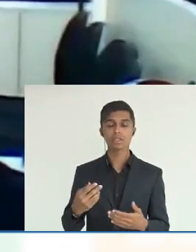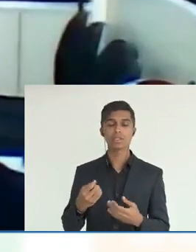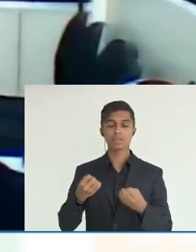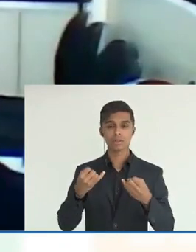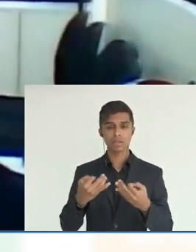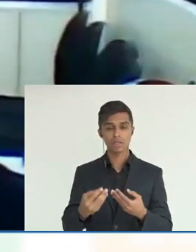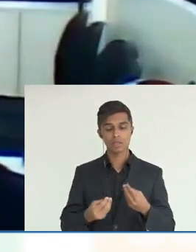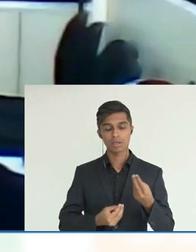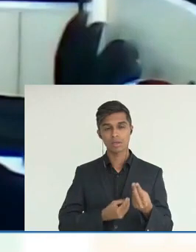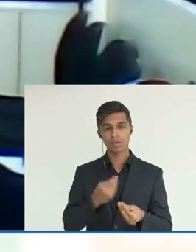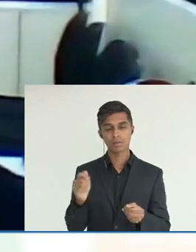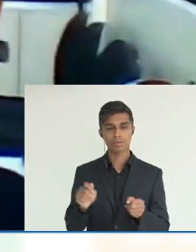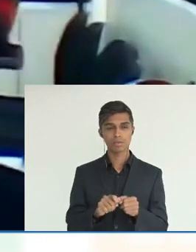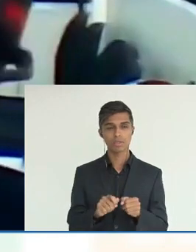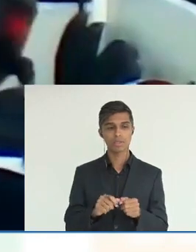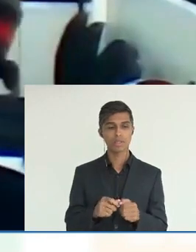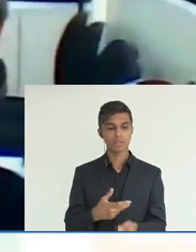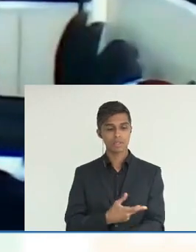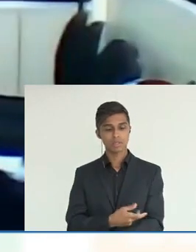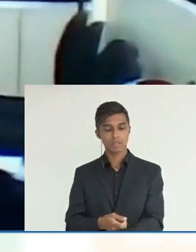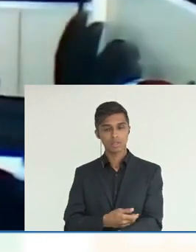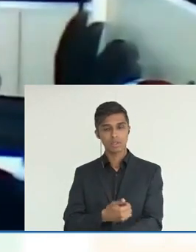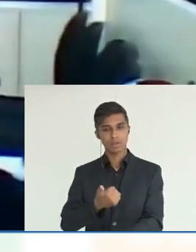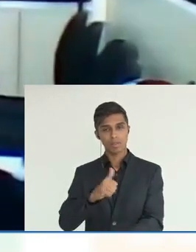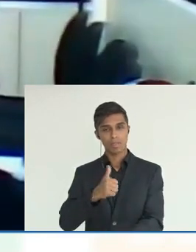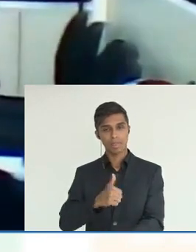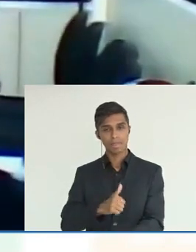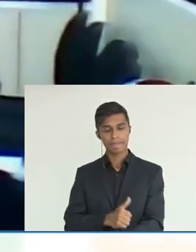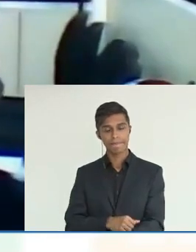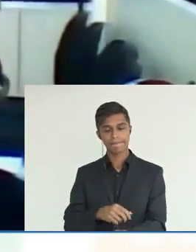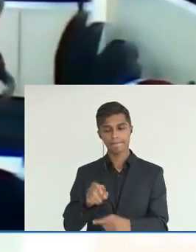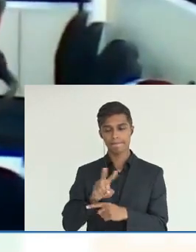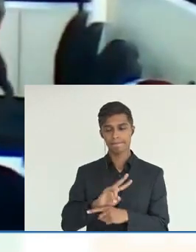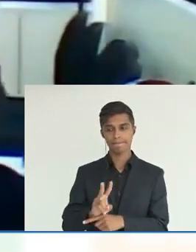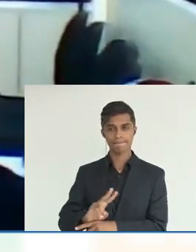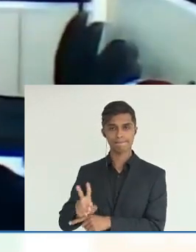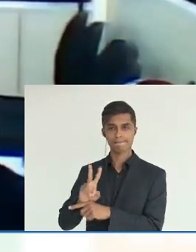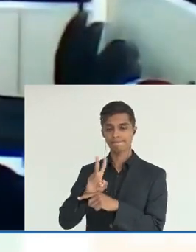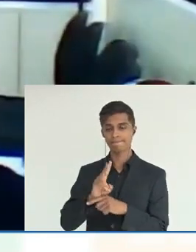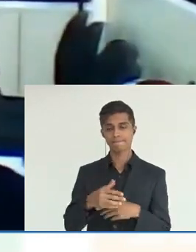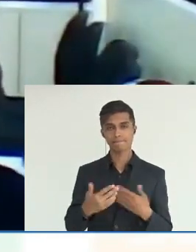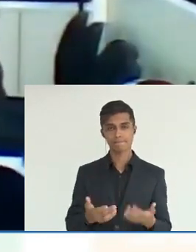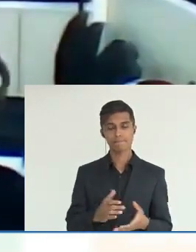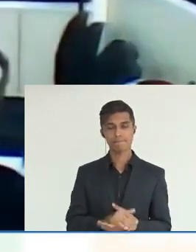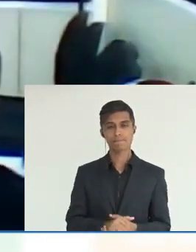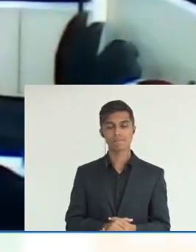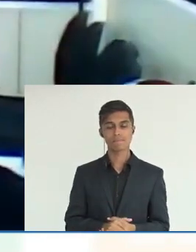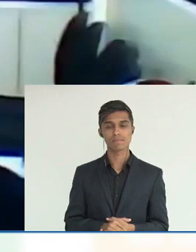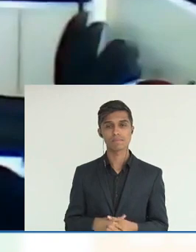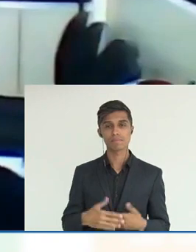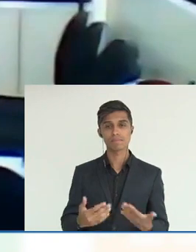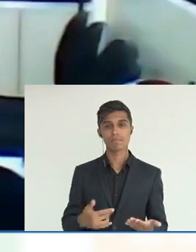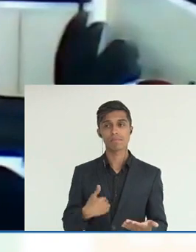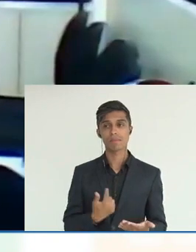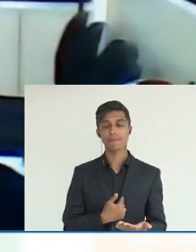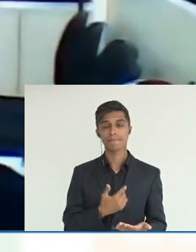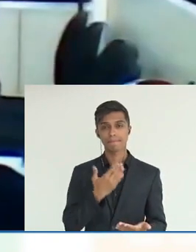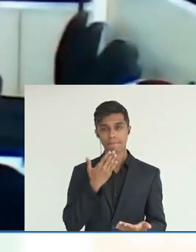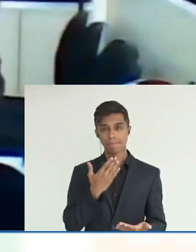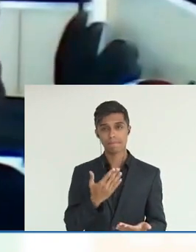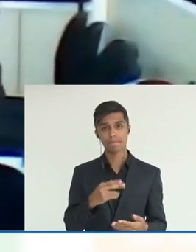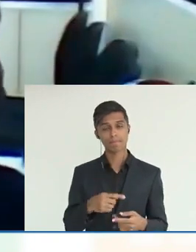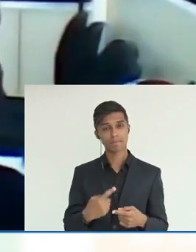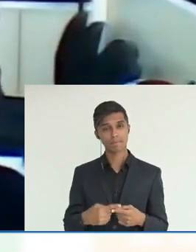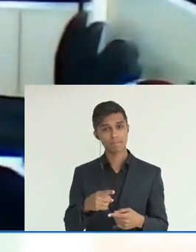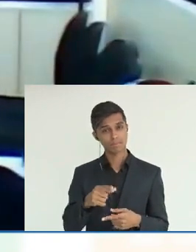realizar esse monitoramento dos trabalhadores de zoonoses. Então, a gente pede, inclusive por você